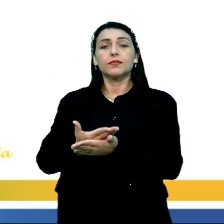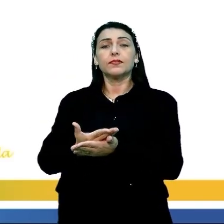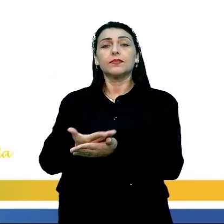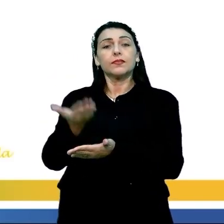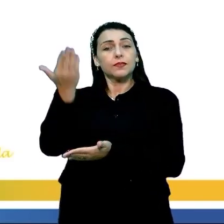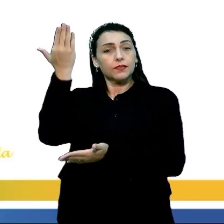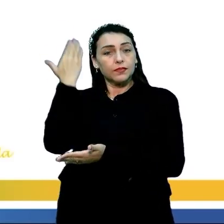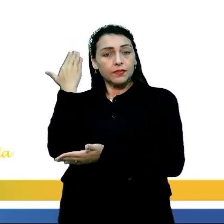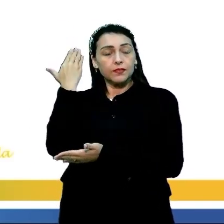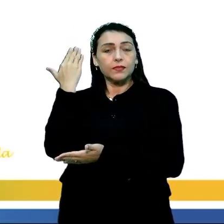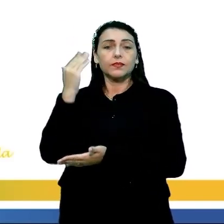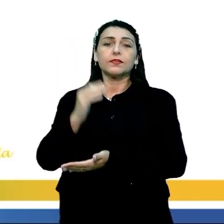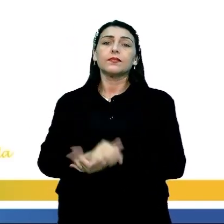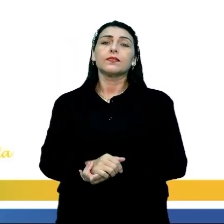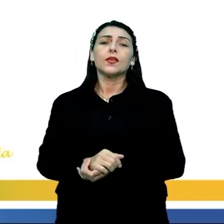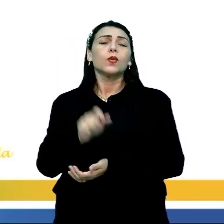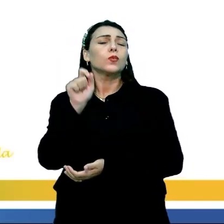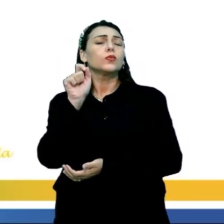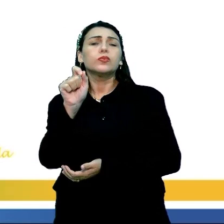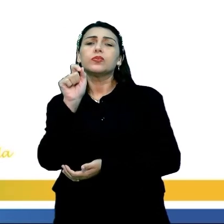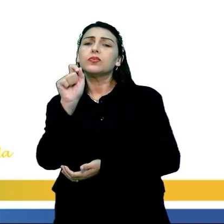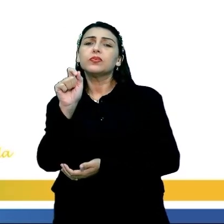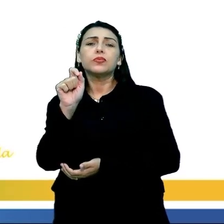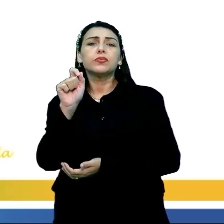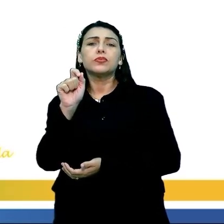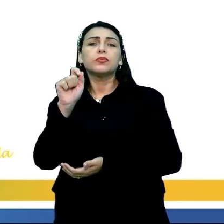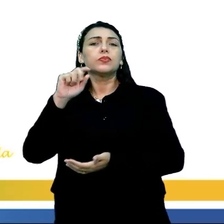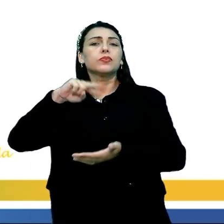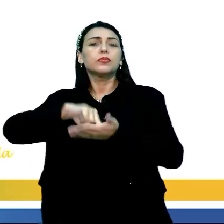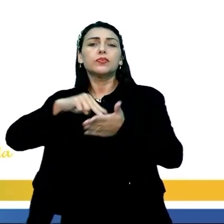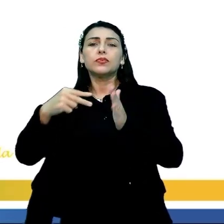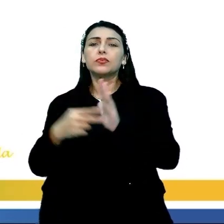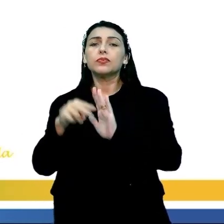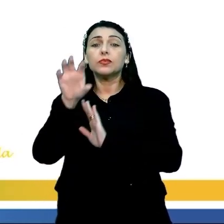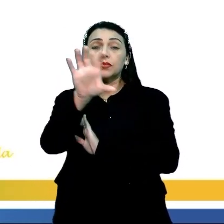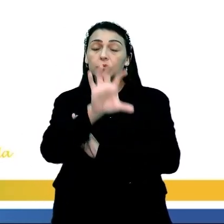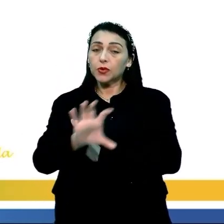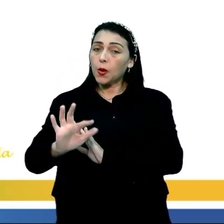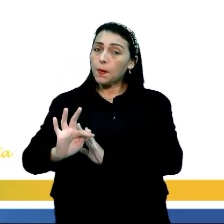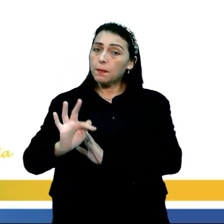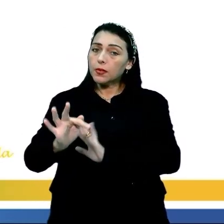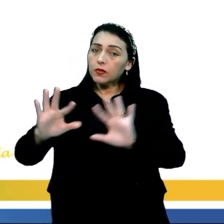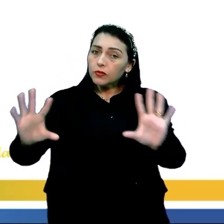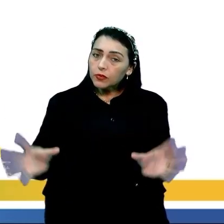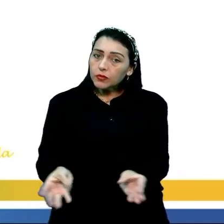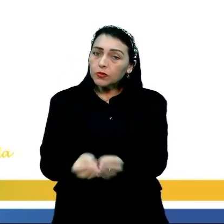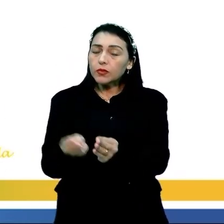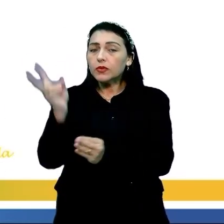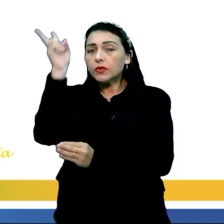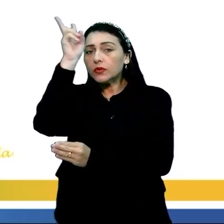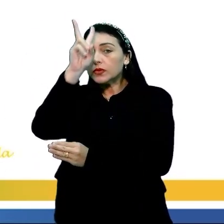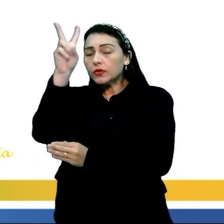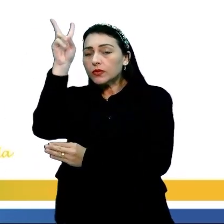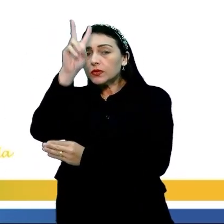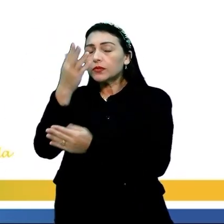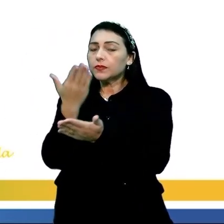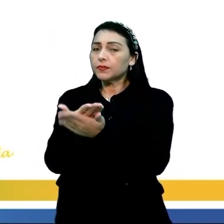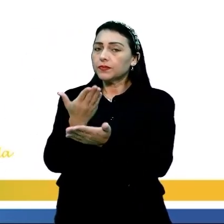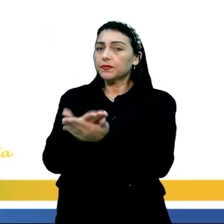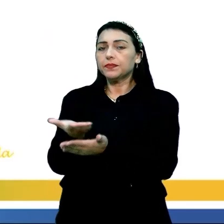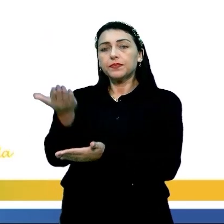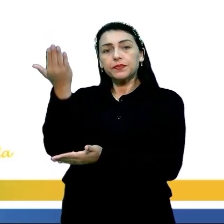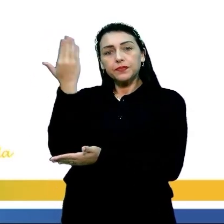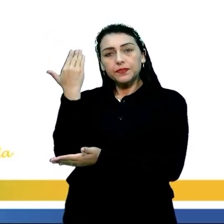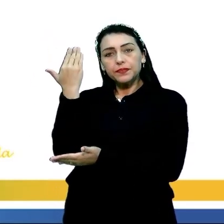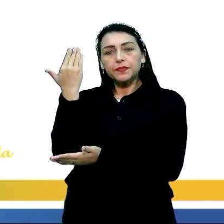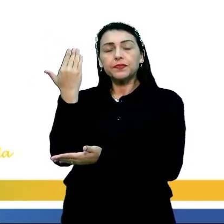na aula passada, o que são os domínios morfoclimáticos? Um breve resumo aqui só para a gente relembrar a aula